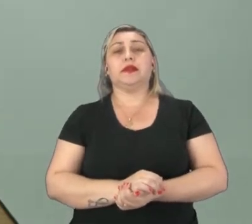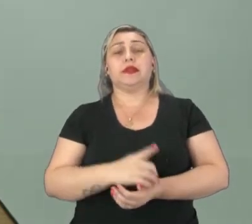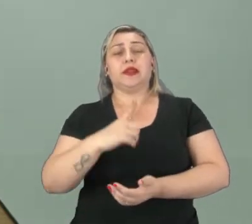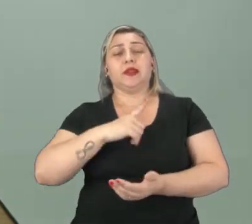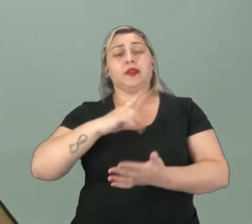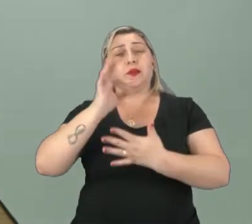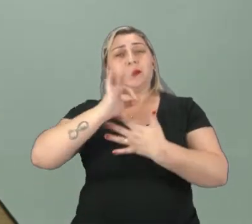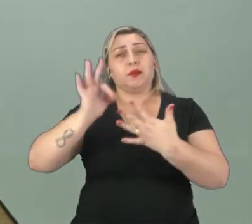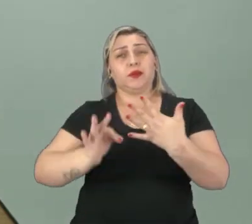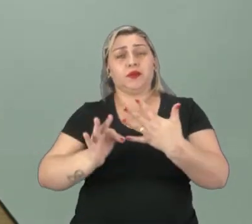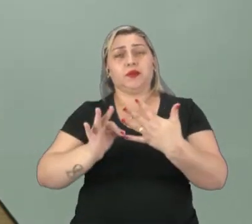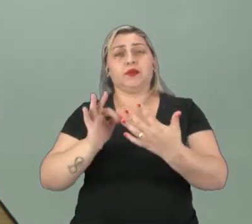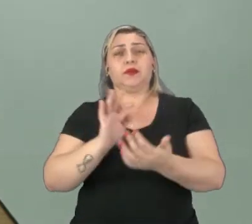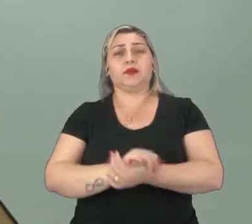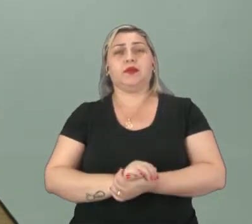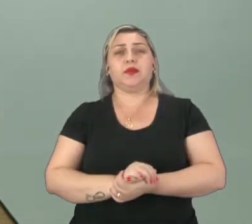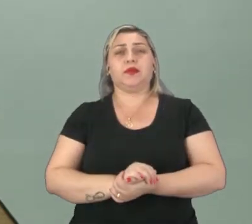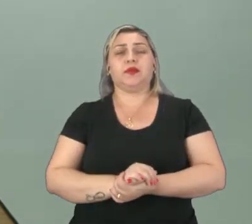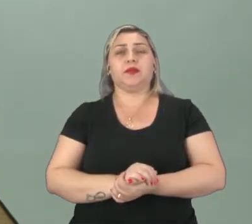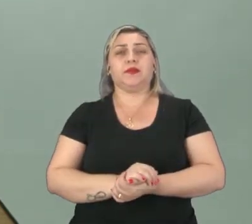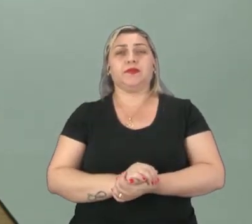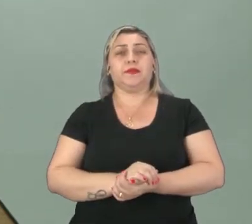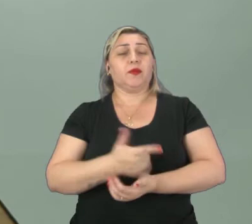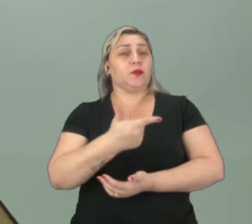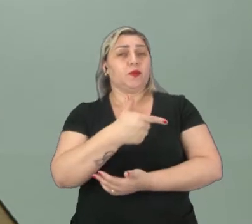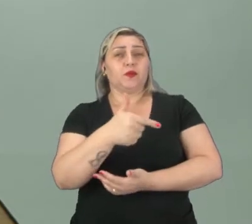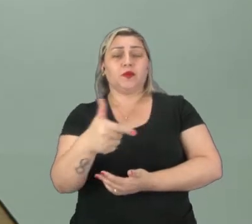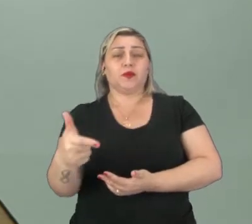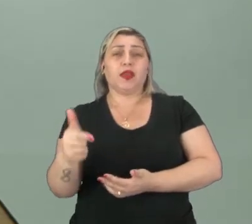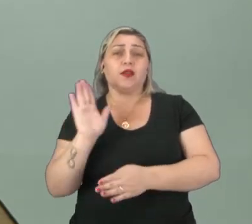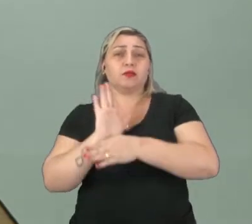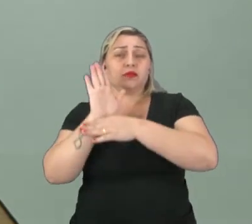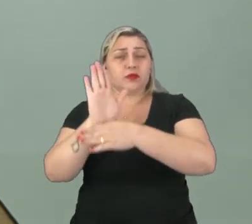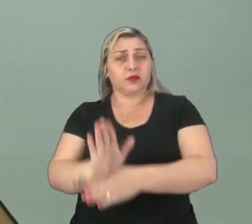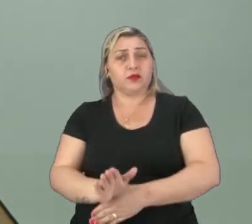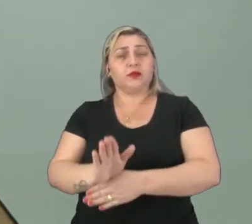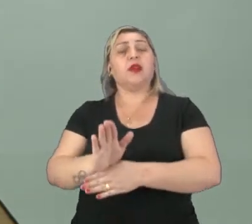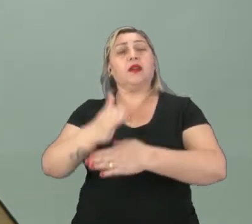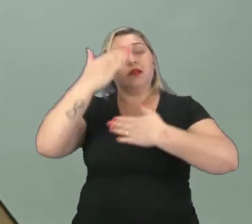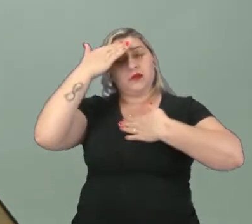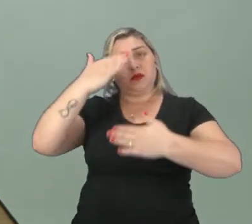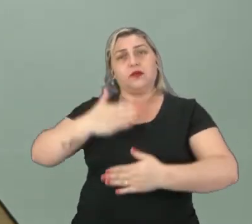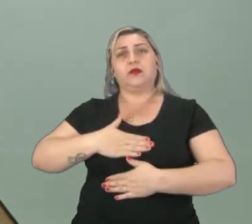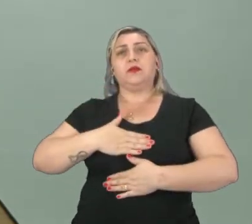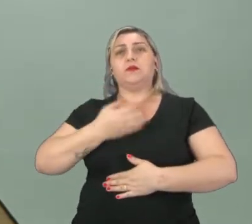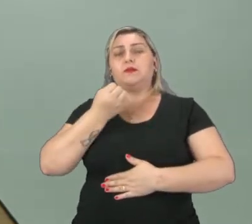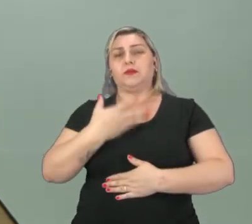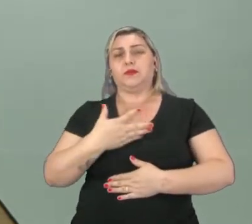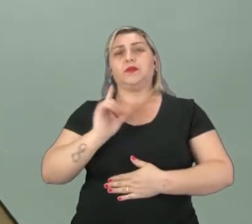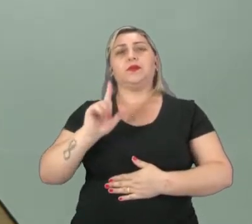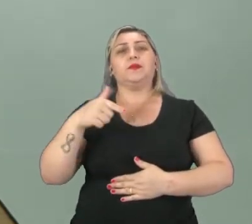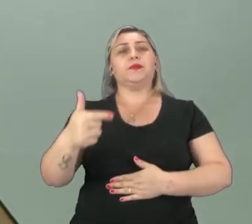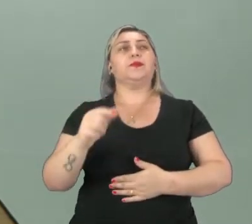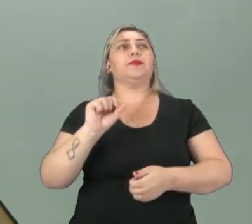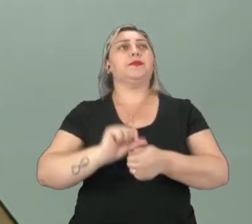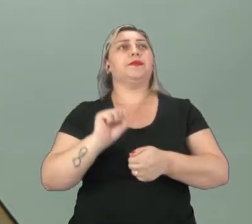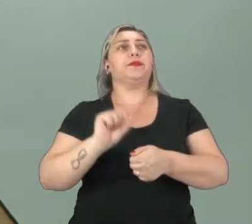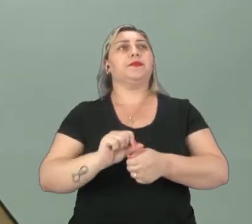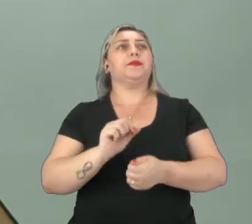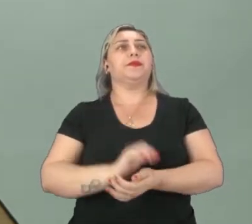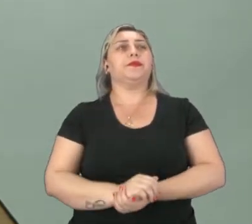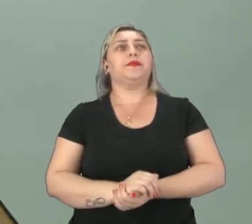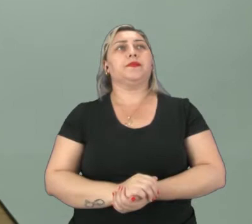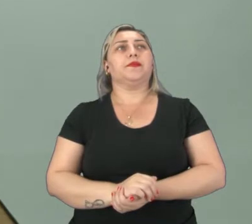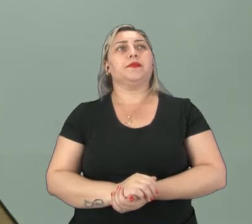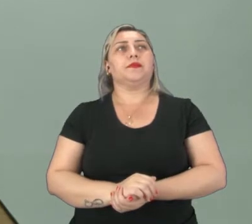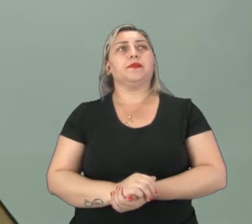vai fazer, como é que posso dizer, não vai nem ajudar a nutrir o corpo da gente. Uma outra forma de fazer